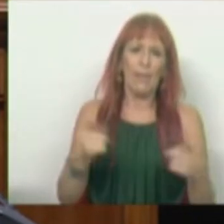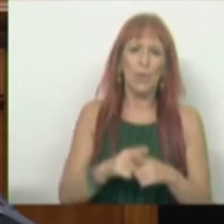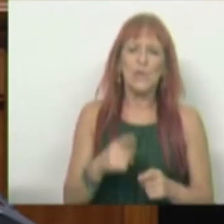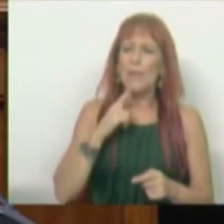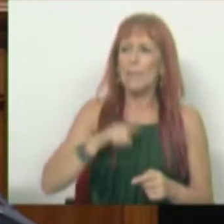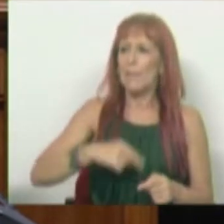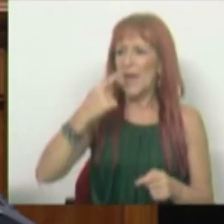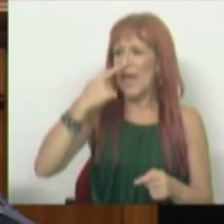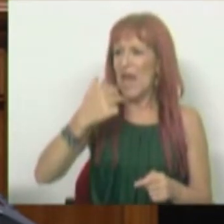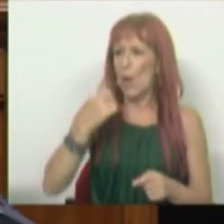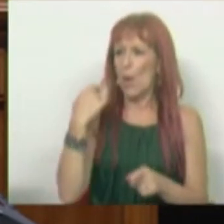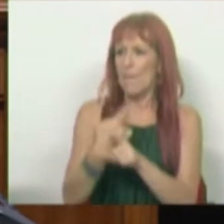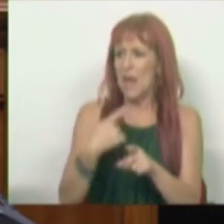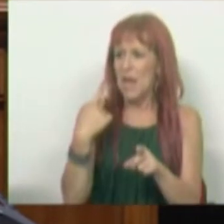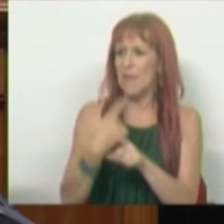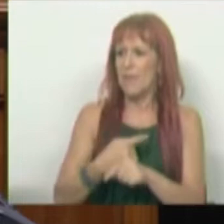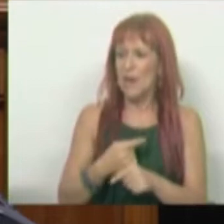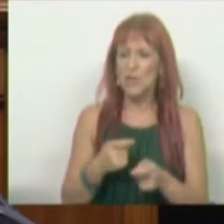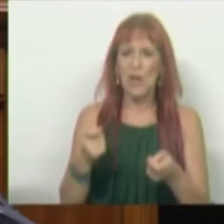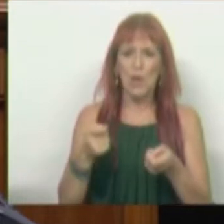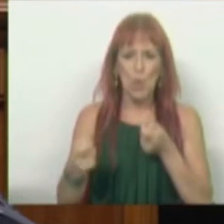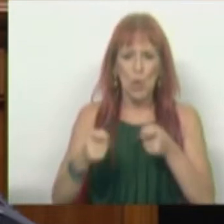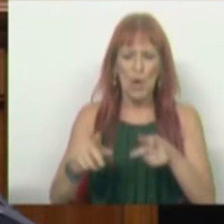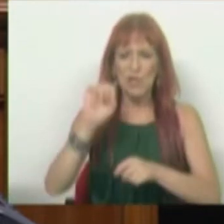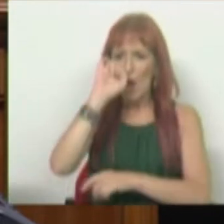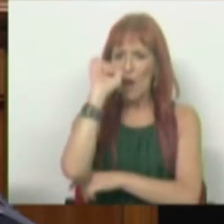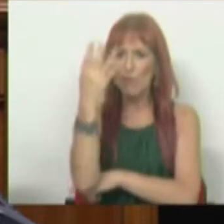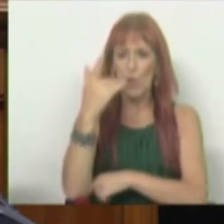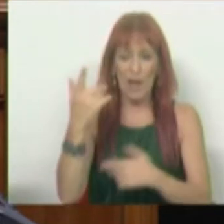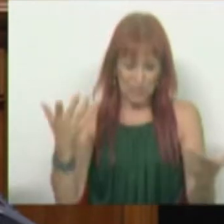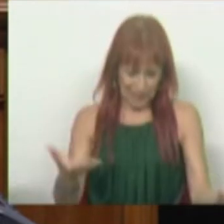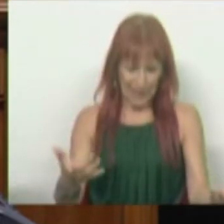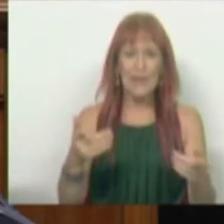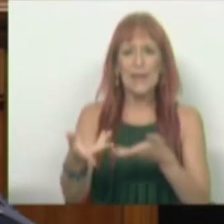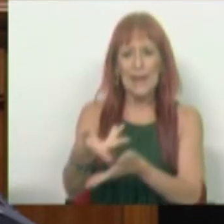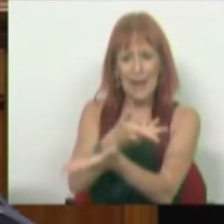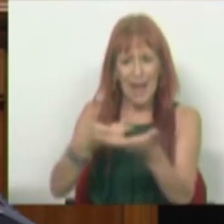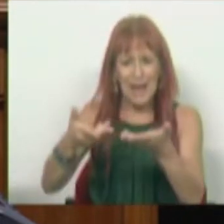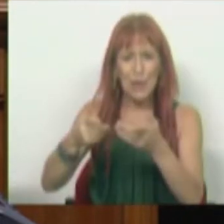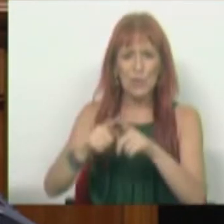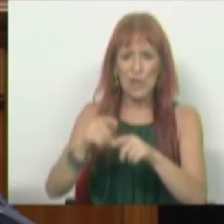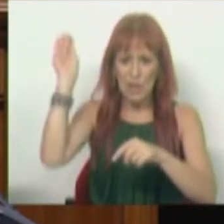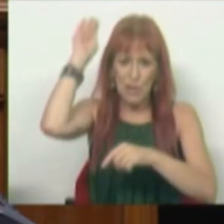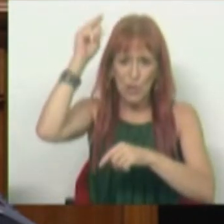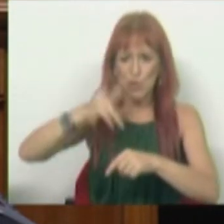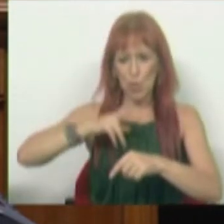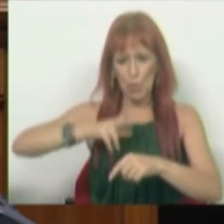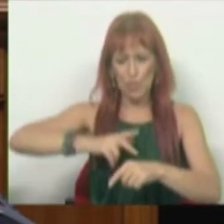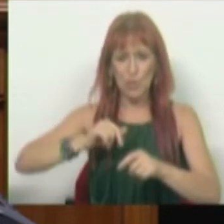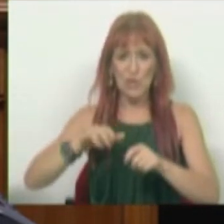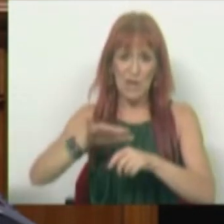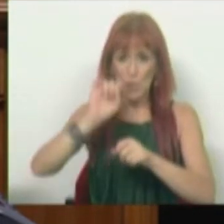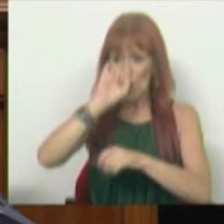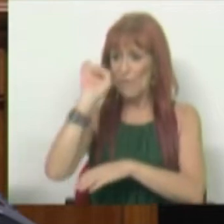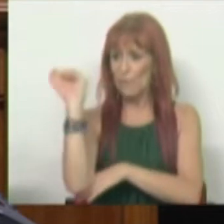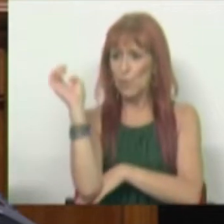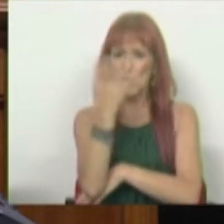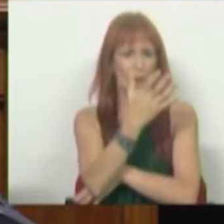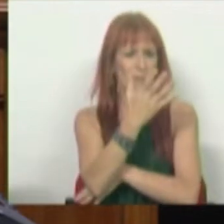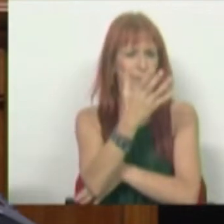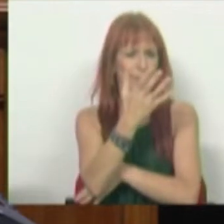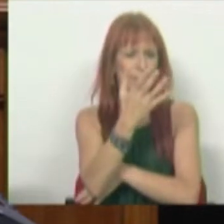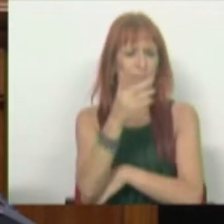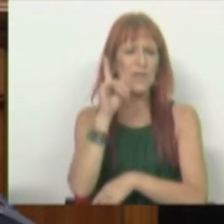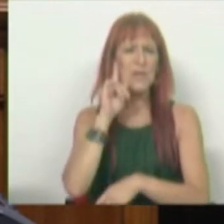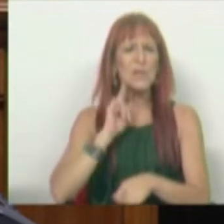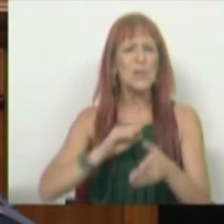os mesmos erros na floresta, na organização da floresta e na relação com o interior do país e com a zona florestal. O